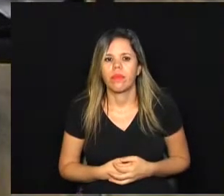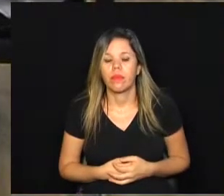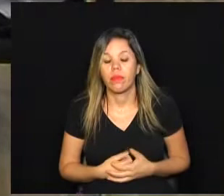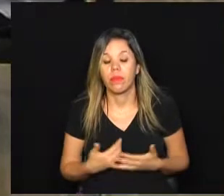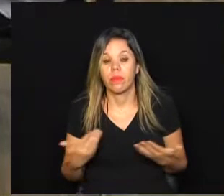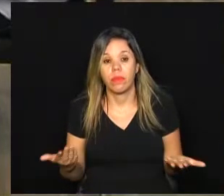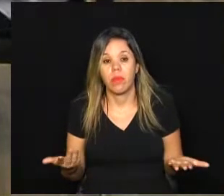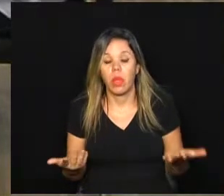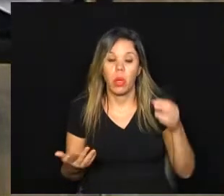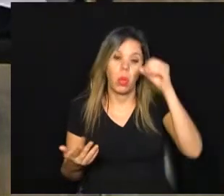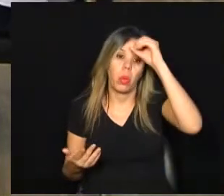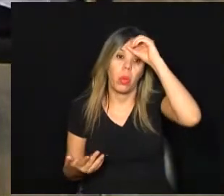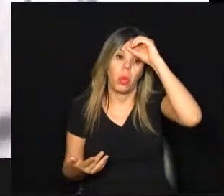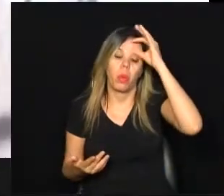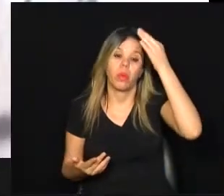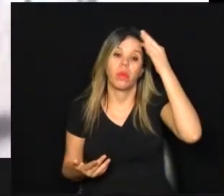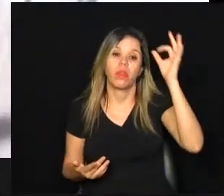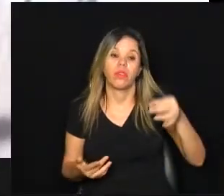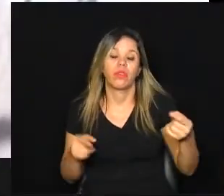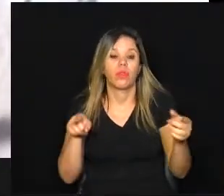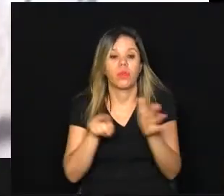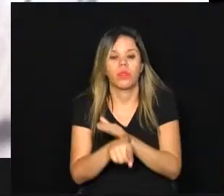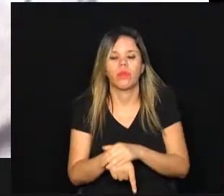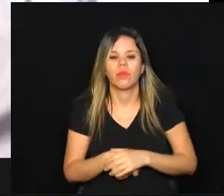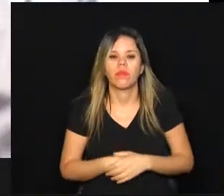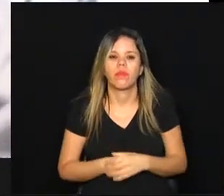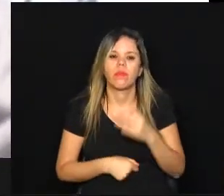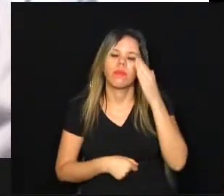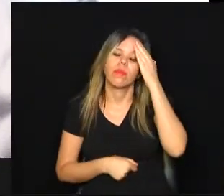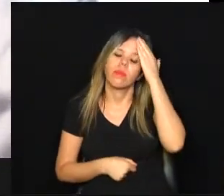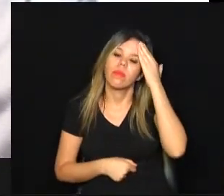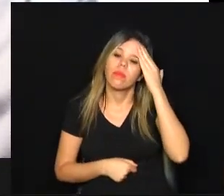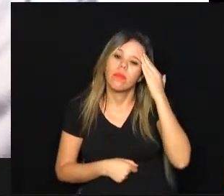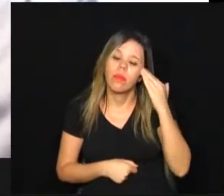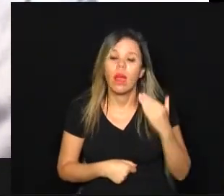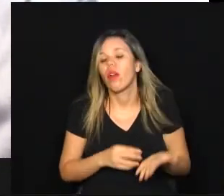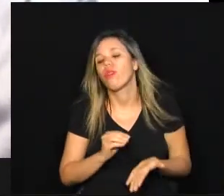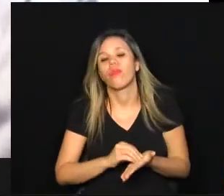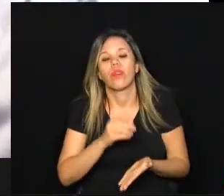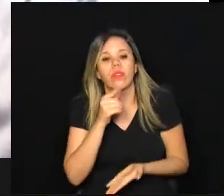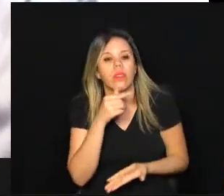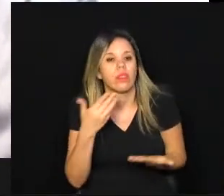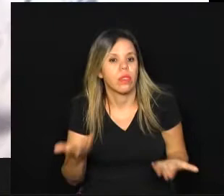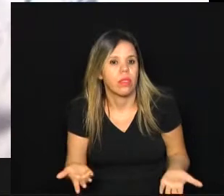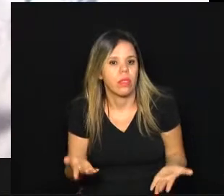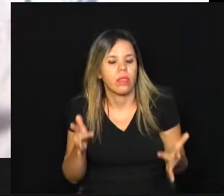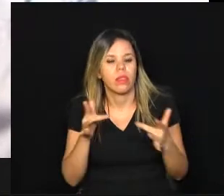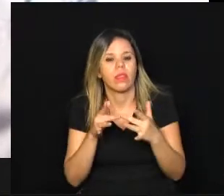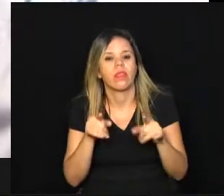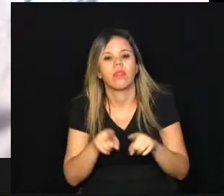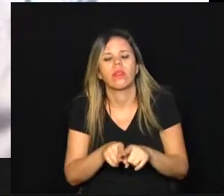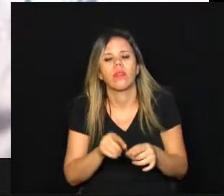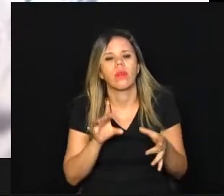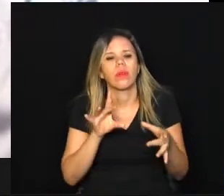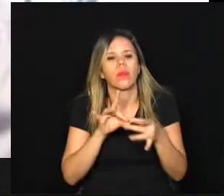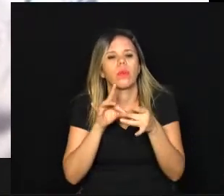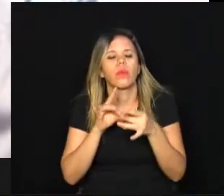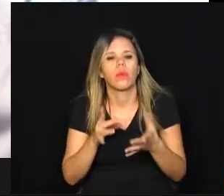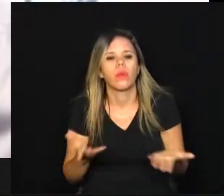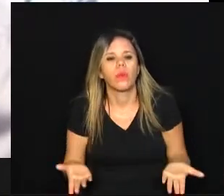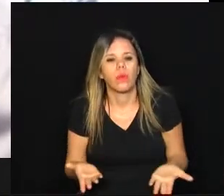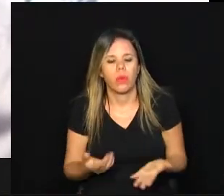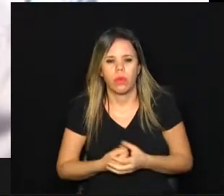Eu não sei se eu entendi bem o intuito da pergunta. A escassez de água está relacionada